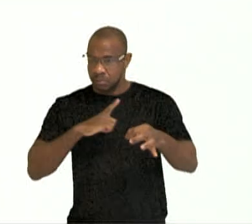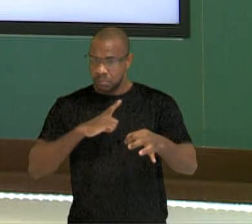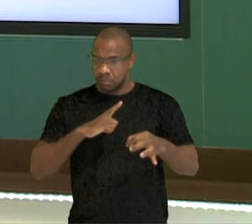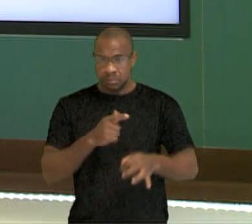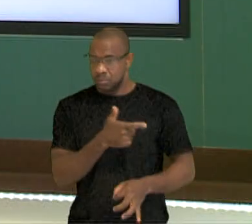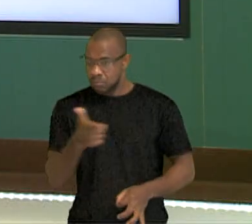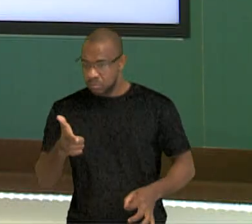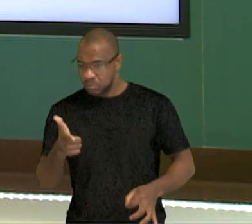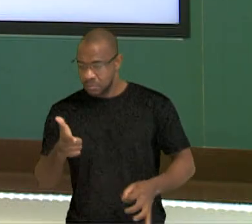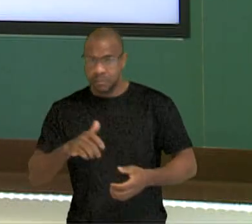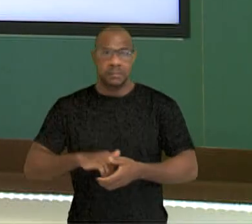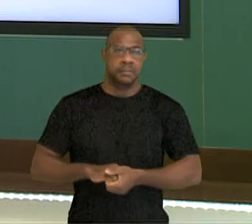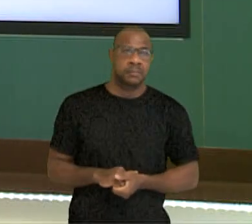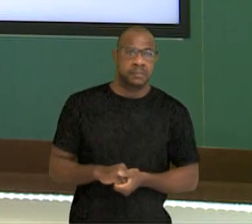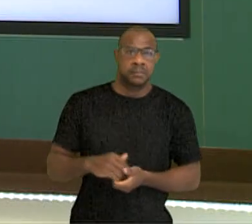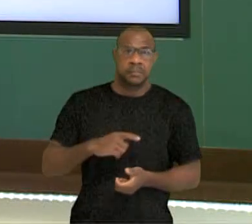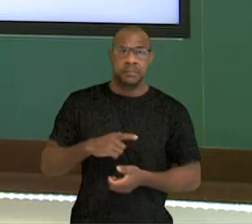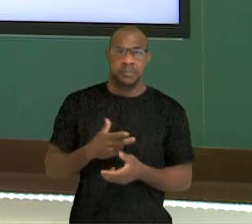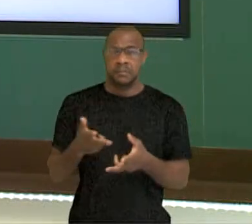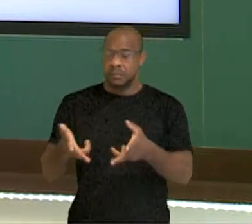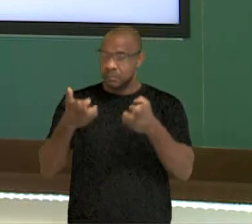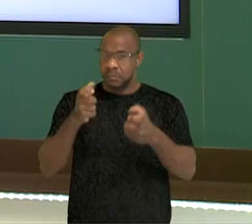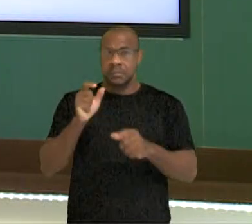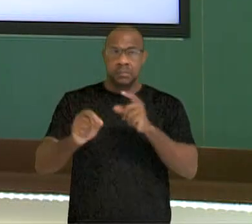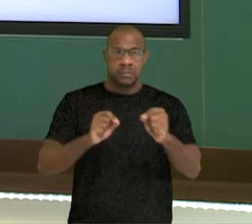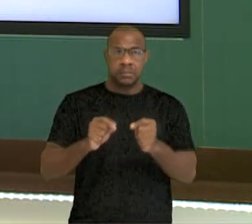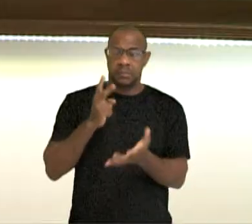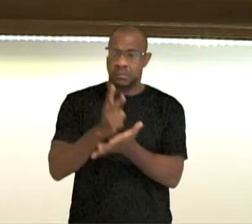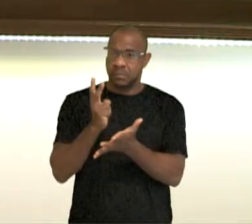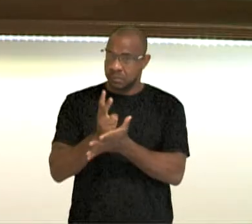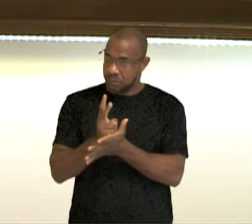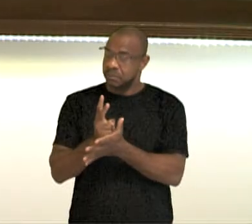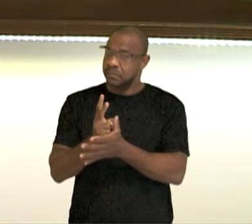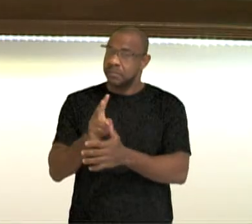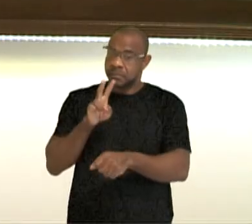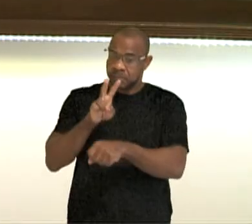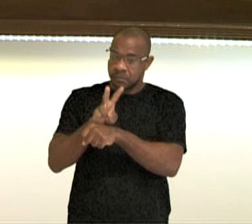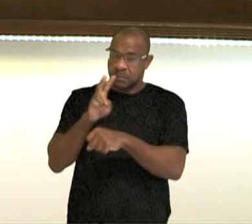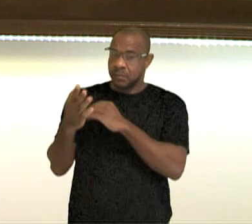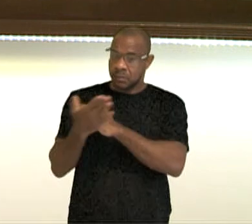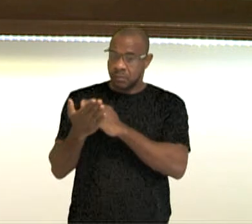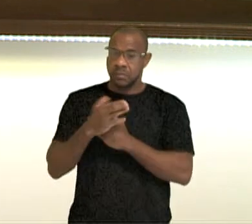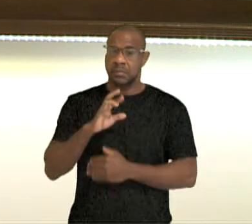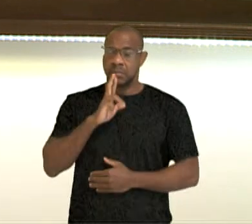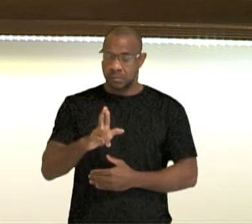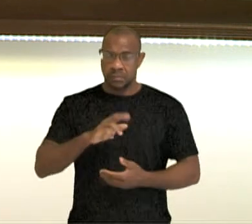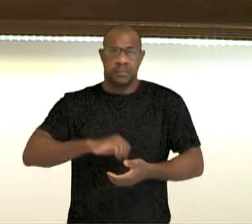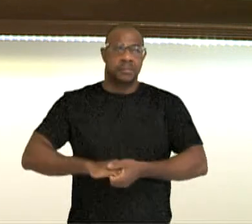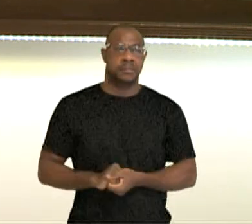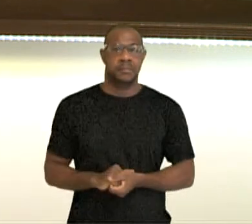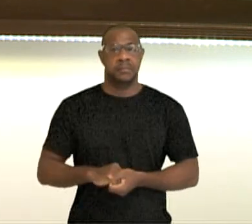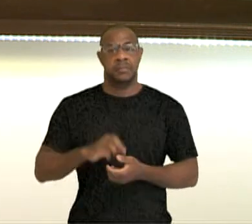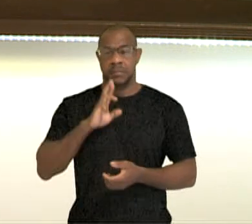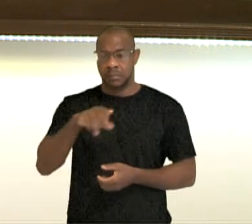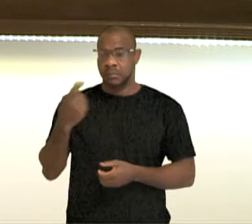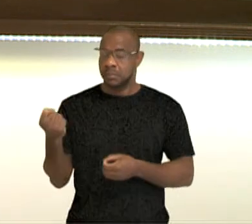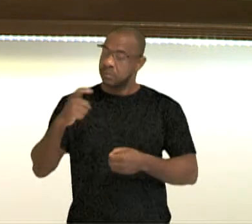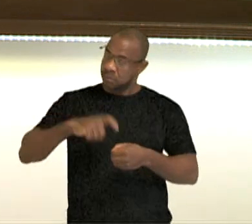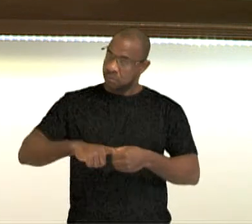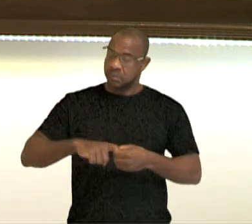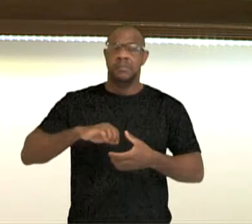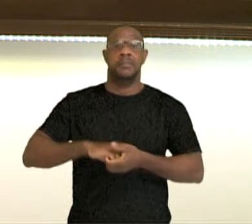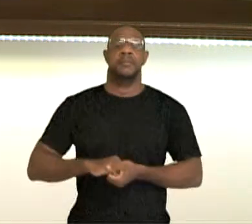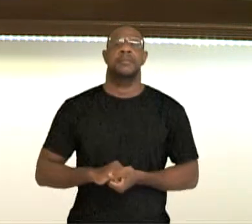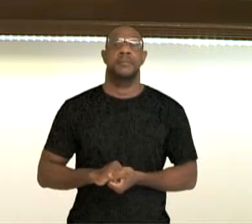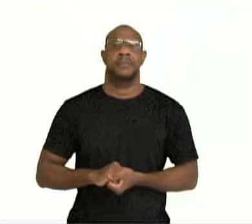Né? Atentem à nossa iconografia, ela sempre nos ajuda a responder essas questões. Respondam aí, eu já volto comentando com vocês